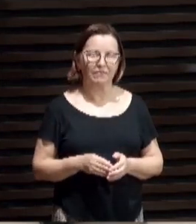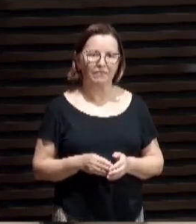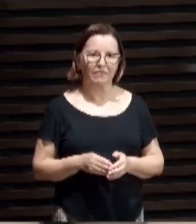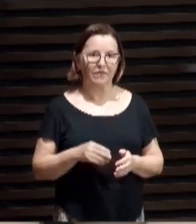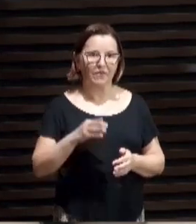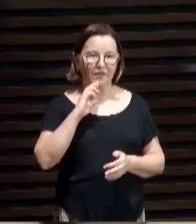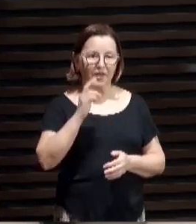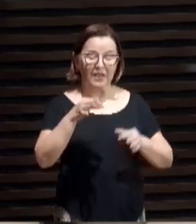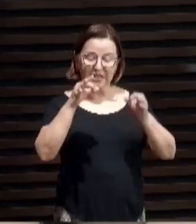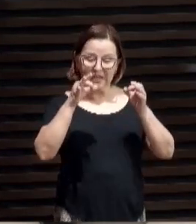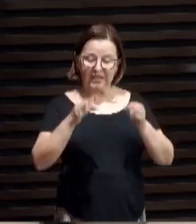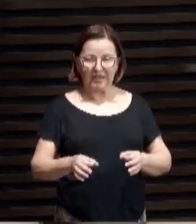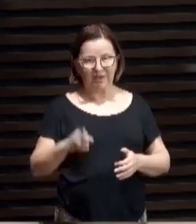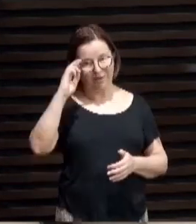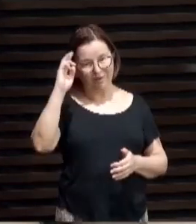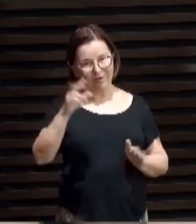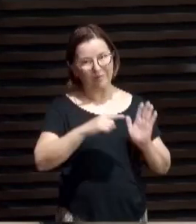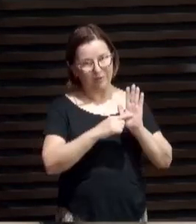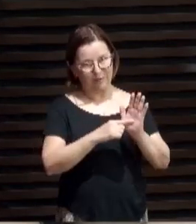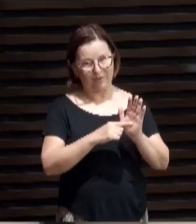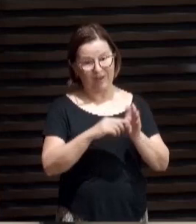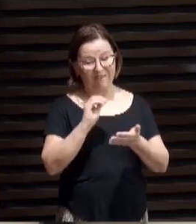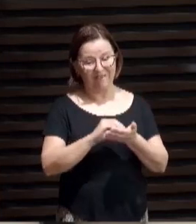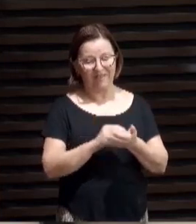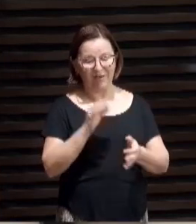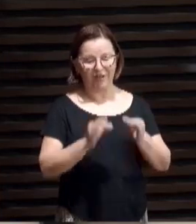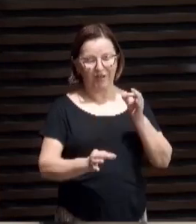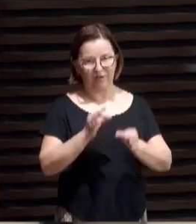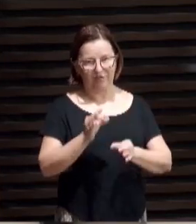Senhor mostrou a injustiça da sua